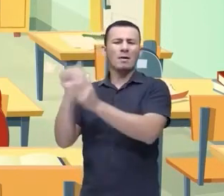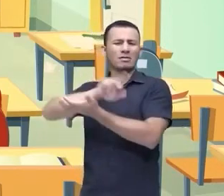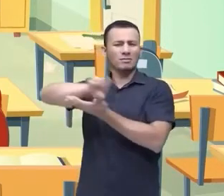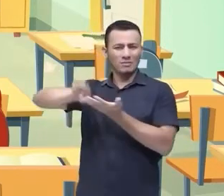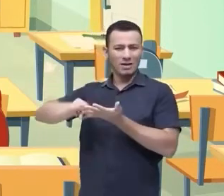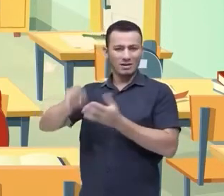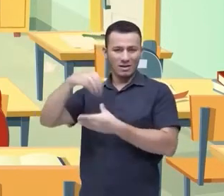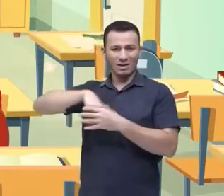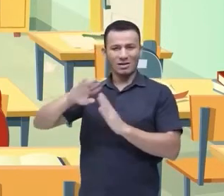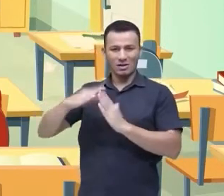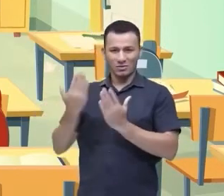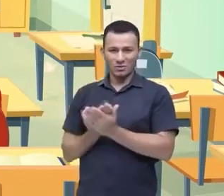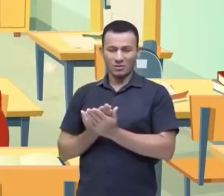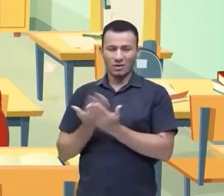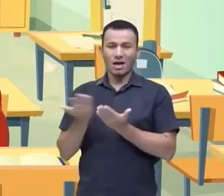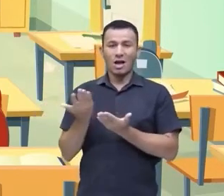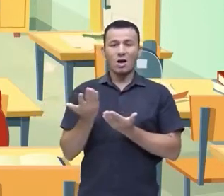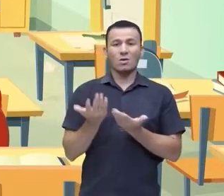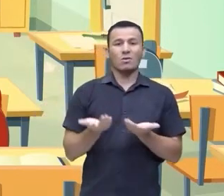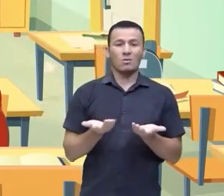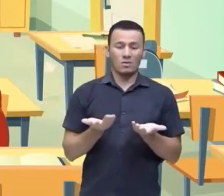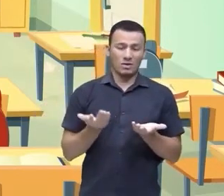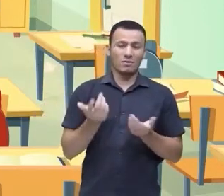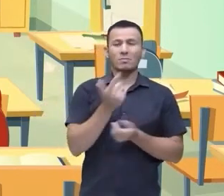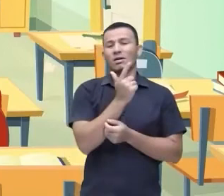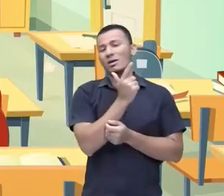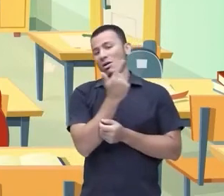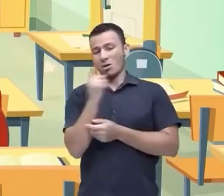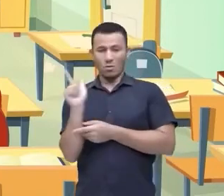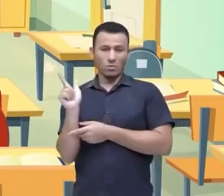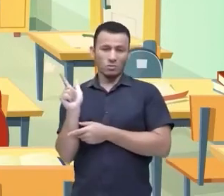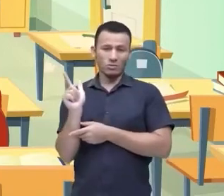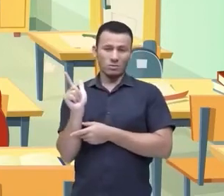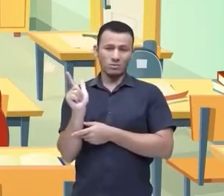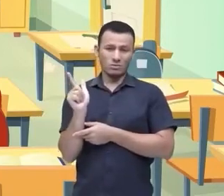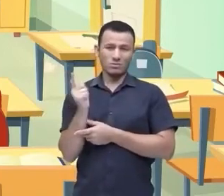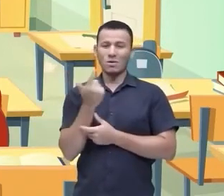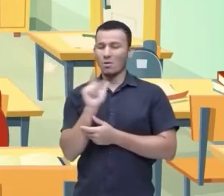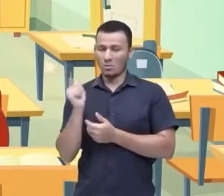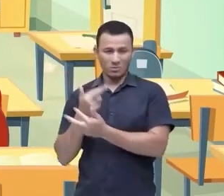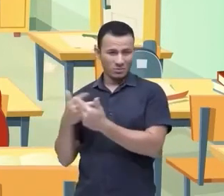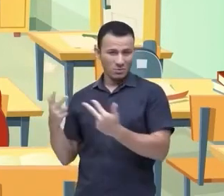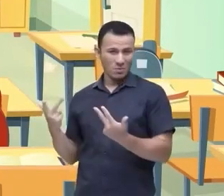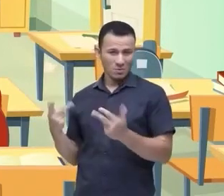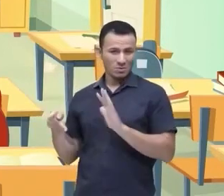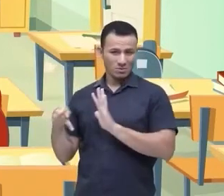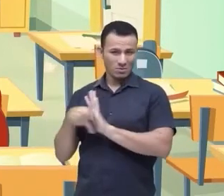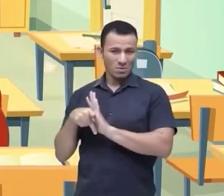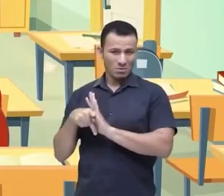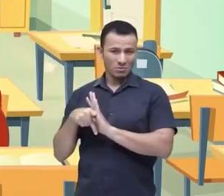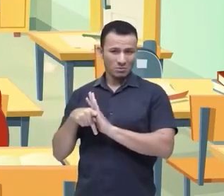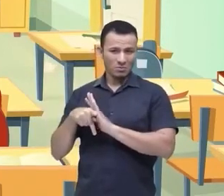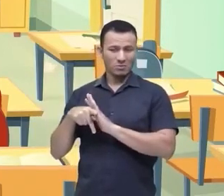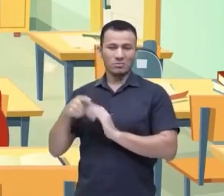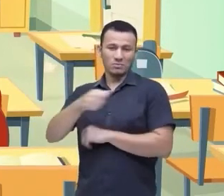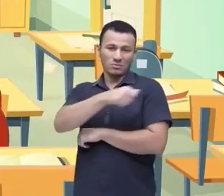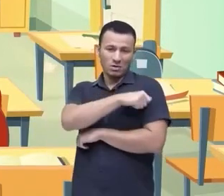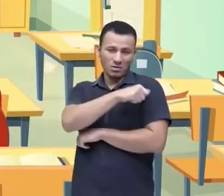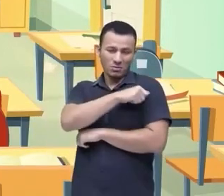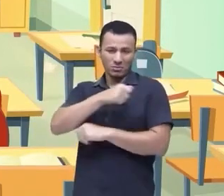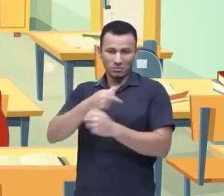vamos sair da nossa sala e vamos ver outras coisas do espaço físico de